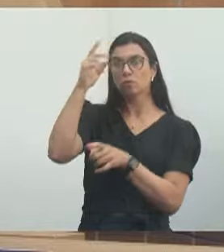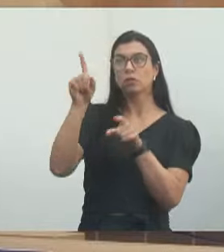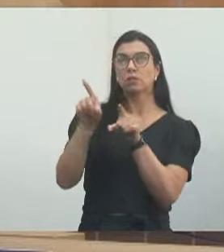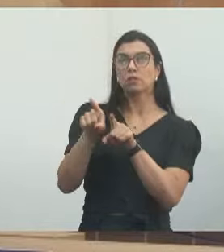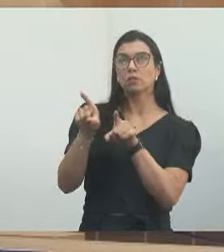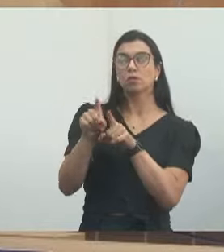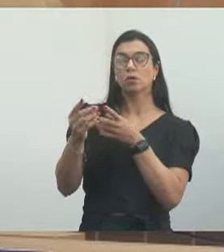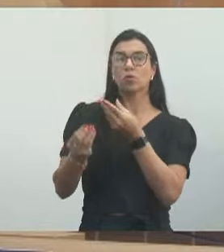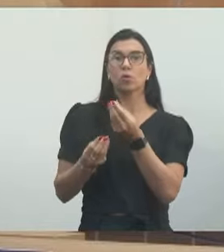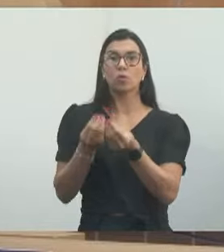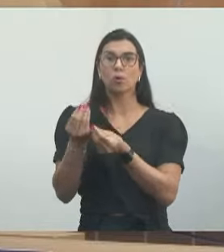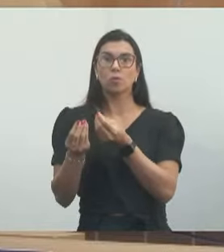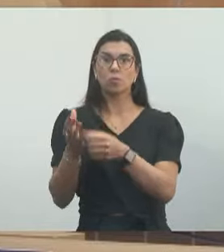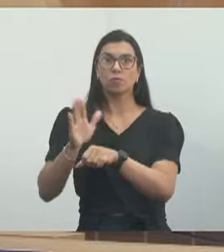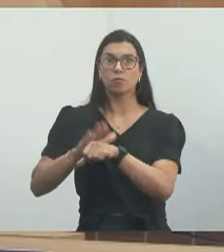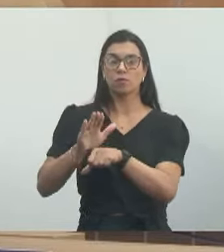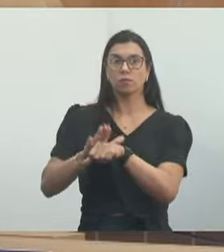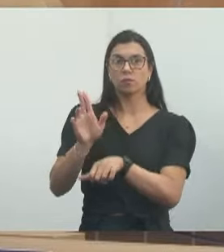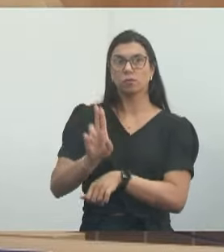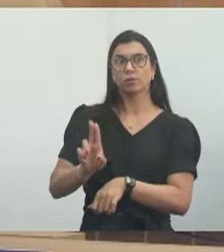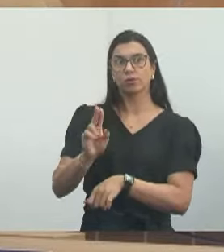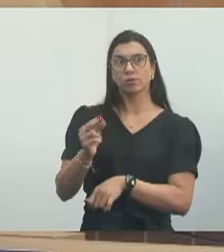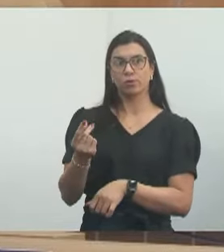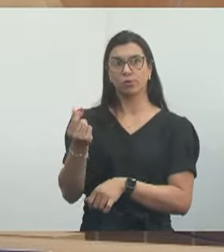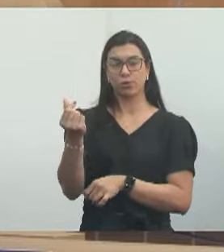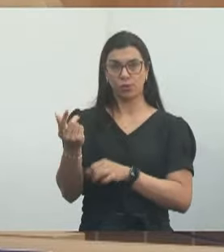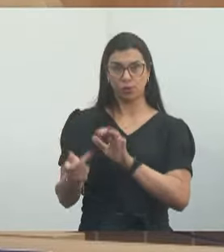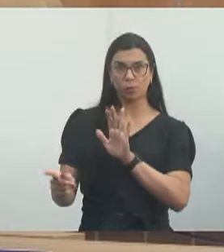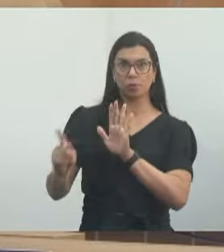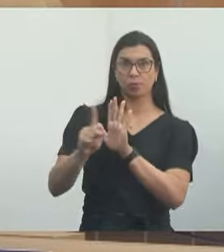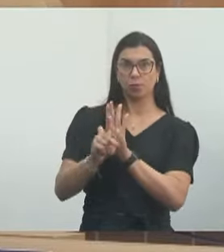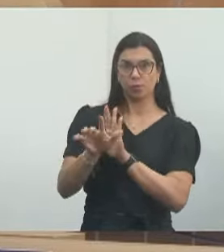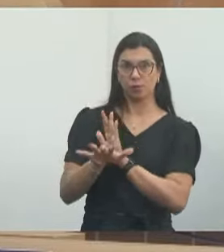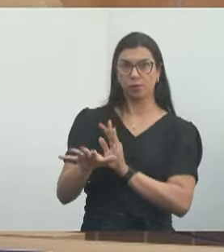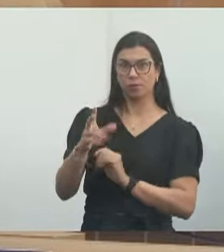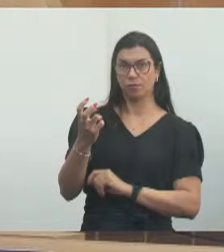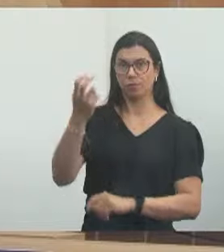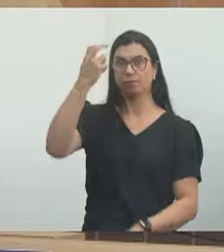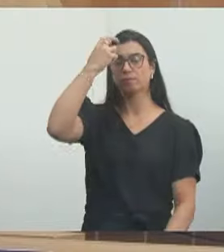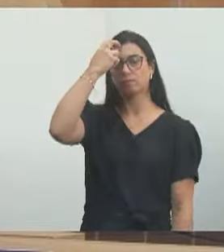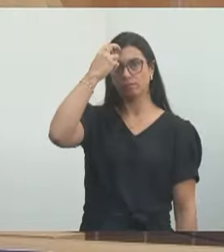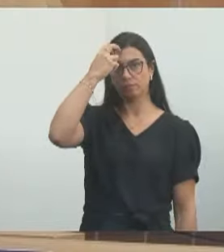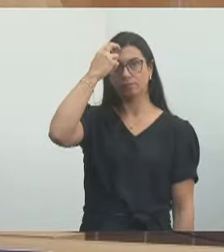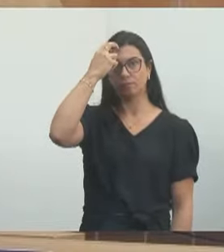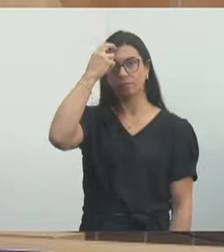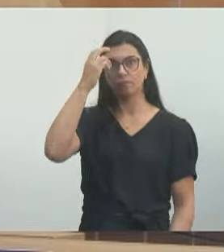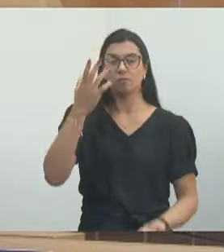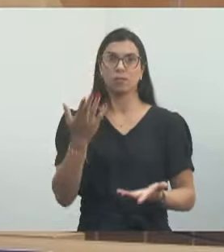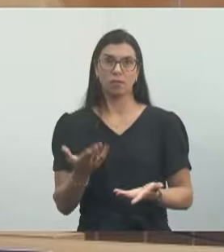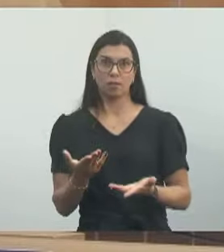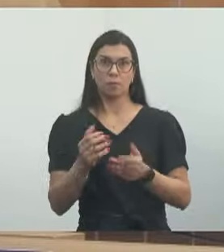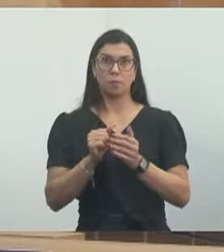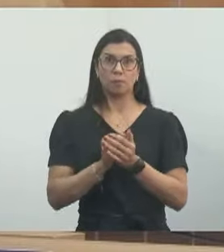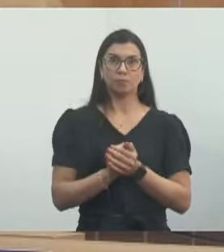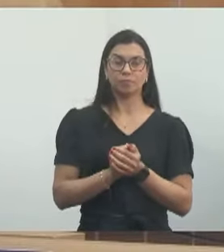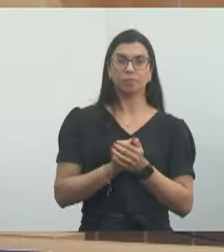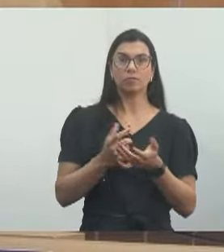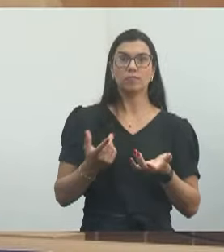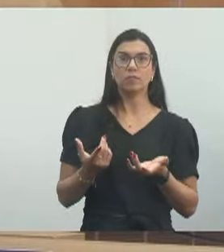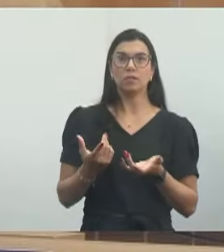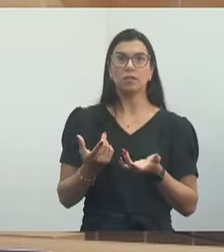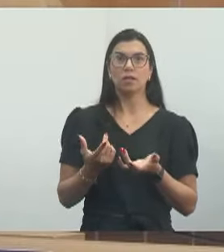o recebimento de recursos, seja até recurso próprio, né, do Tesouro Municipal,